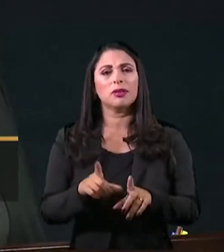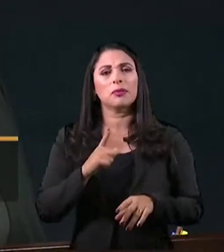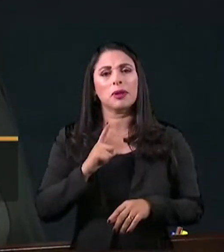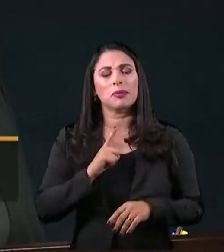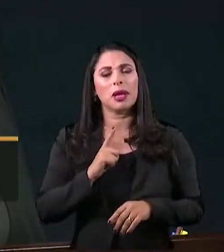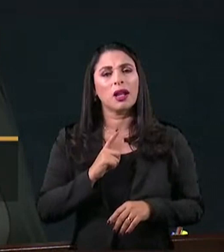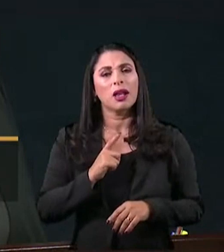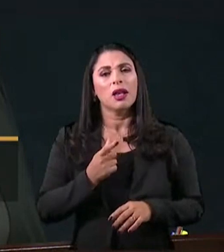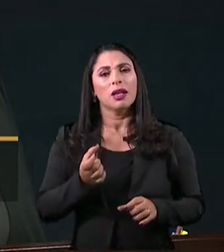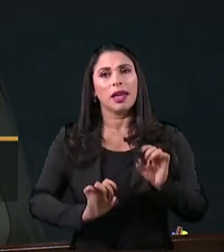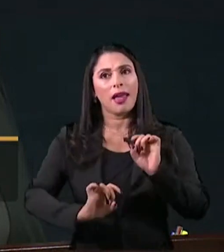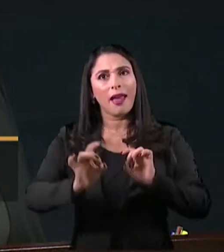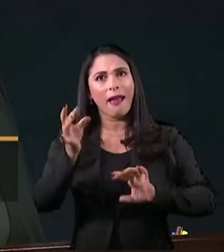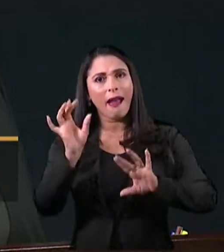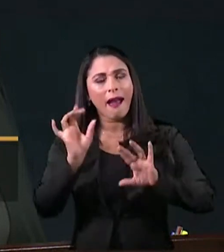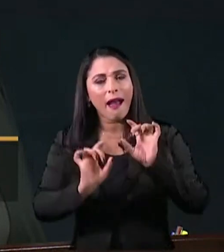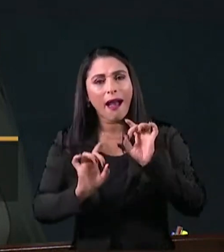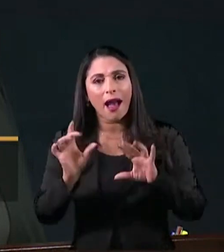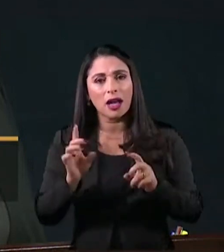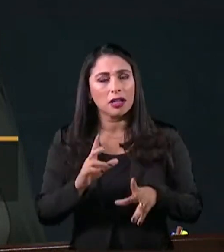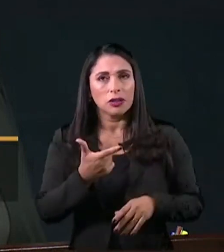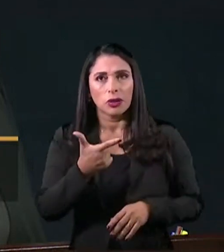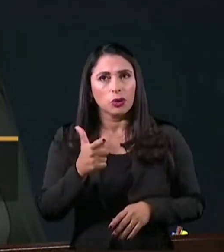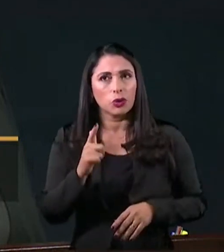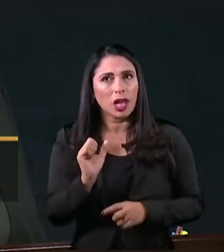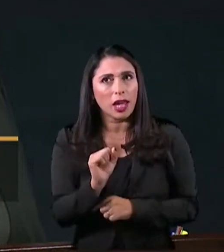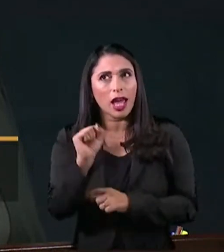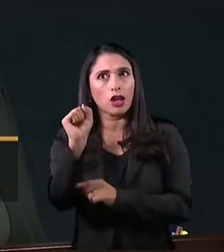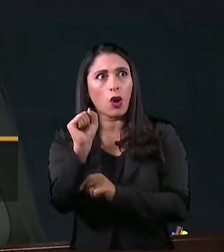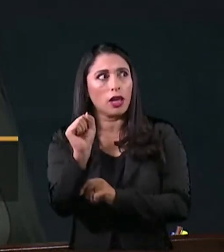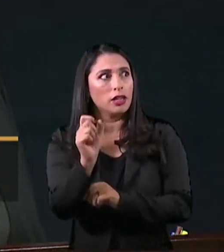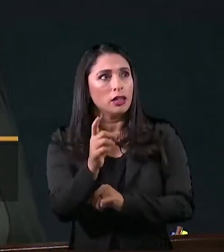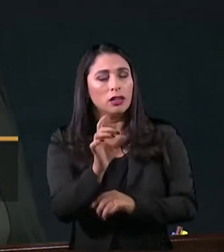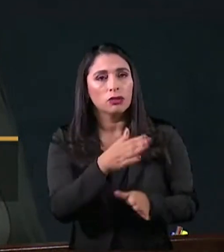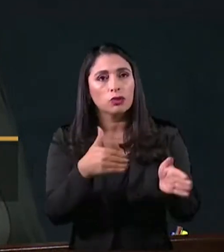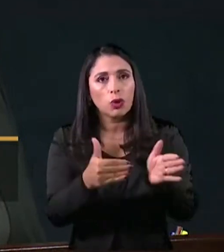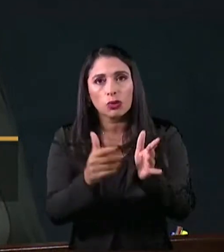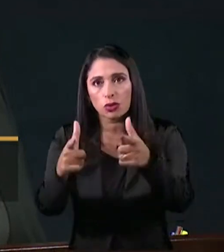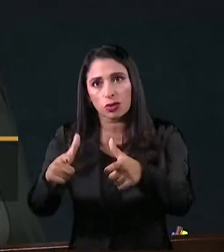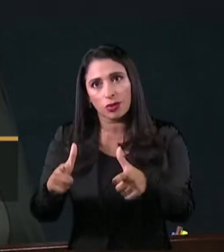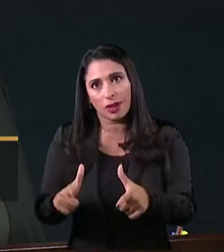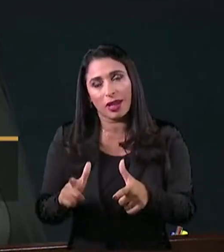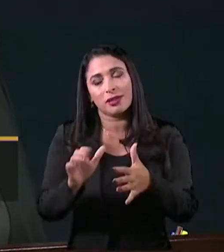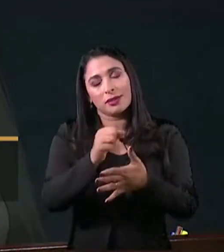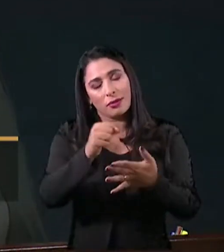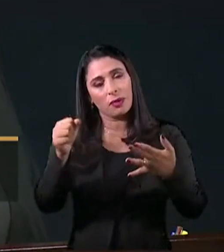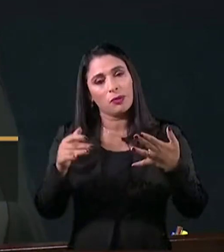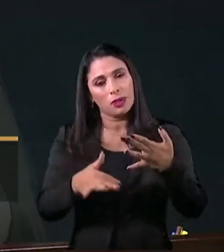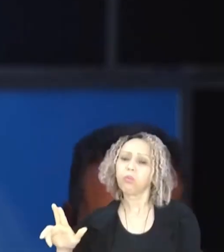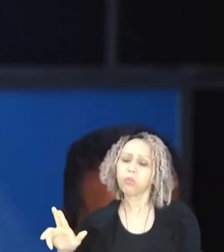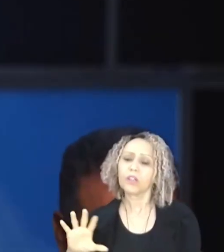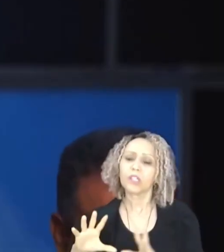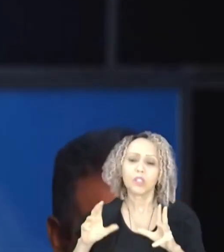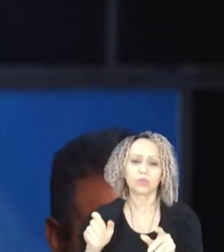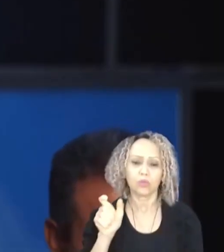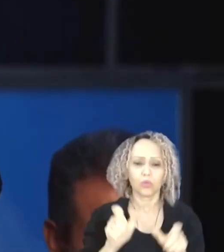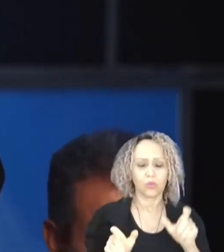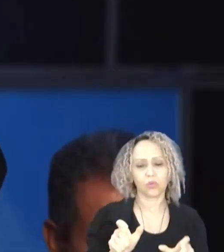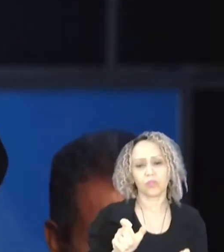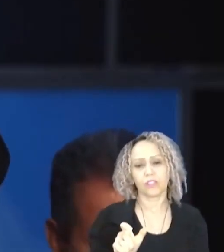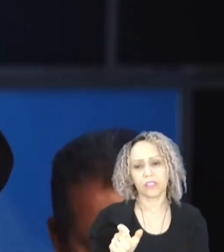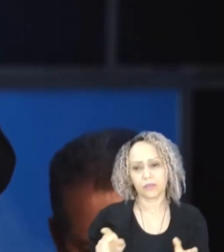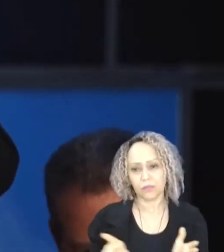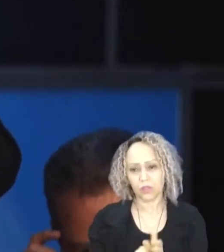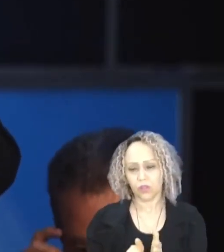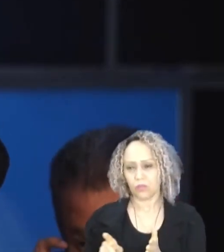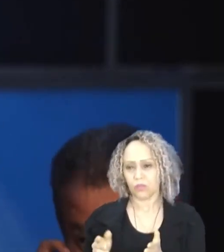Dino argumentou que o julgamento ocorre em data que remete a um período abominável da nossa história constitucional. Há 60